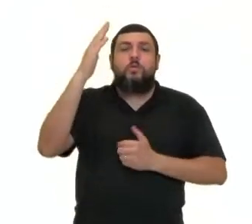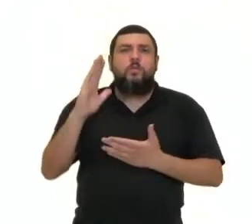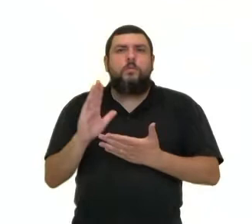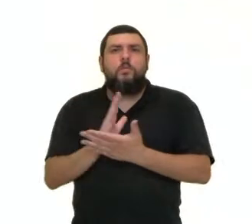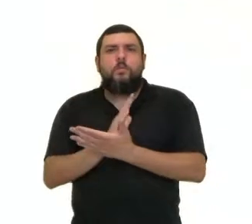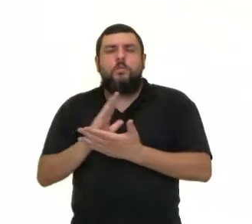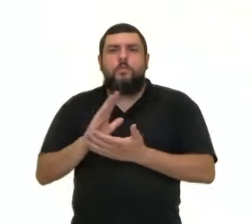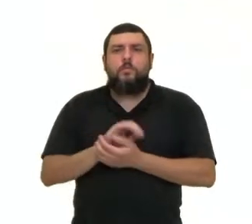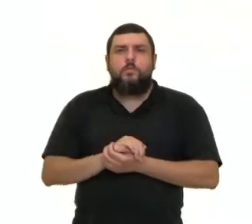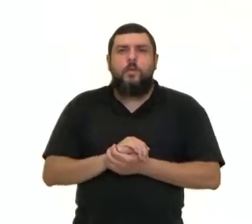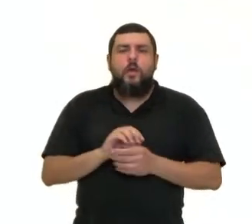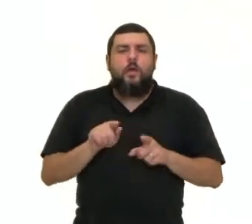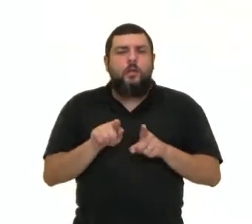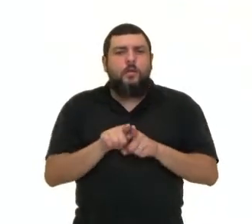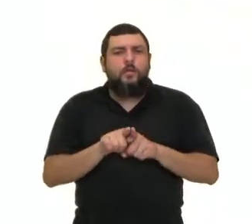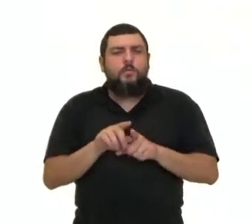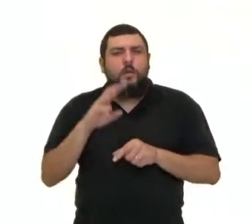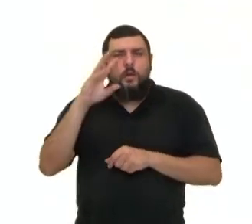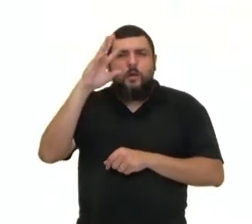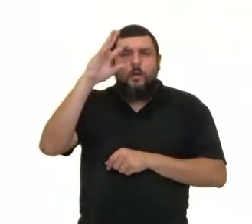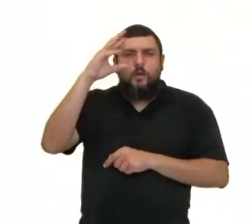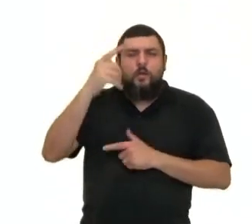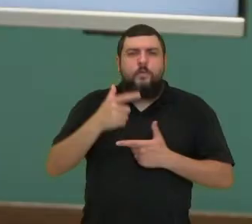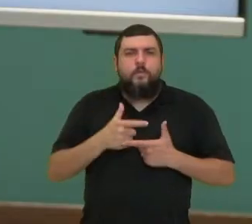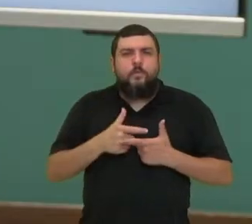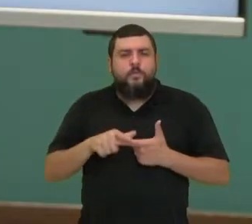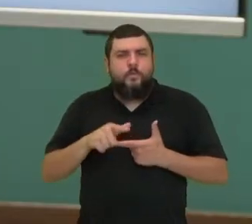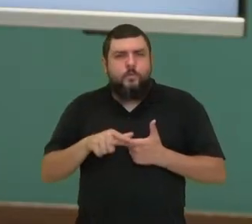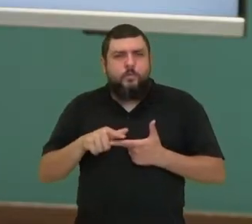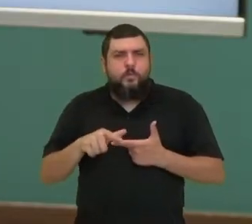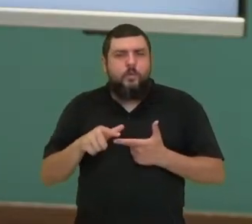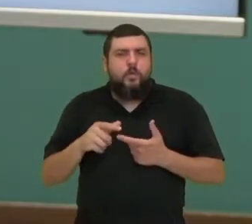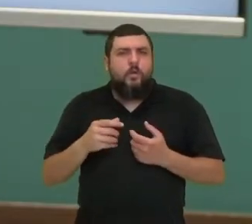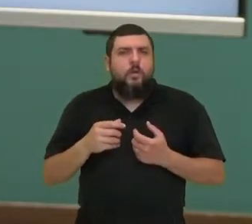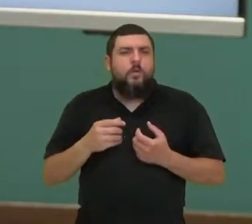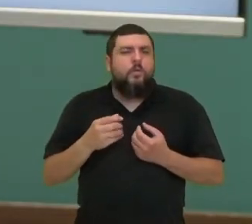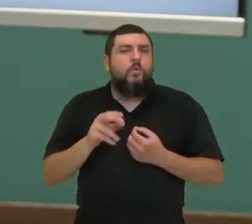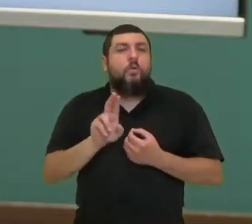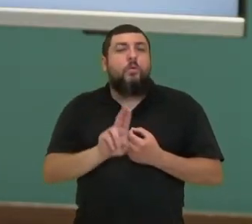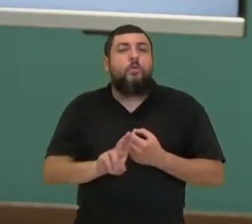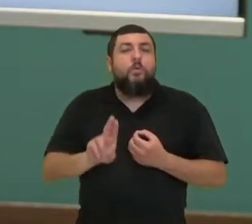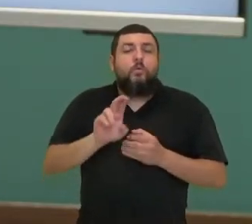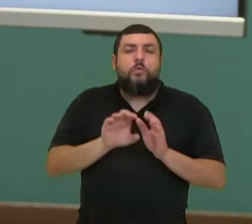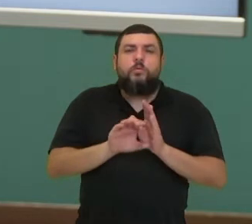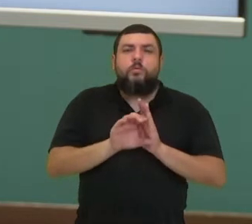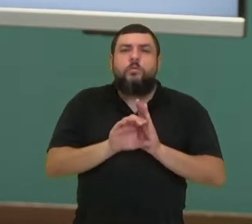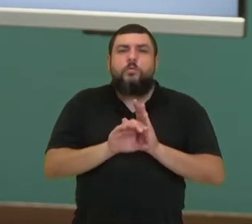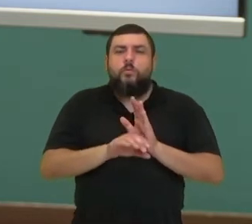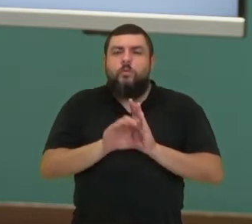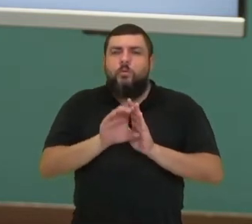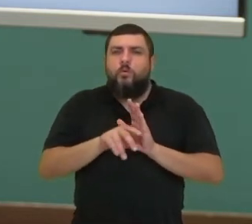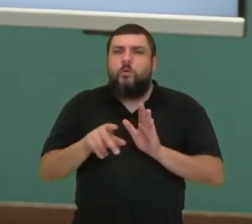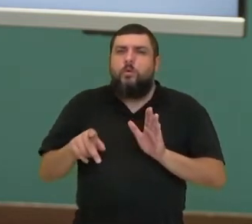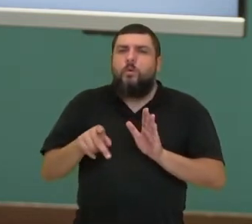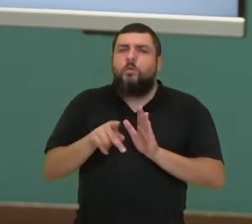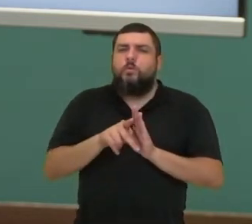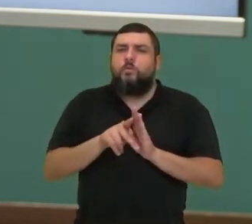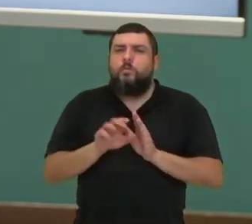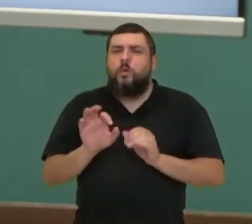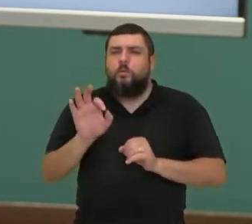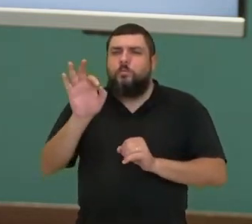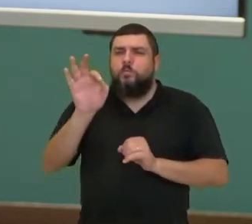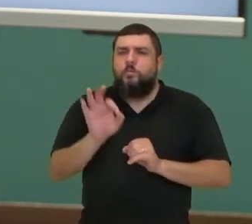resolver problemas envolvendo conceitos iniciais de probabilidade. Mas